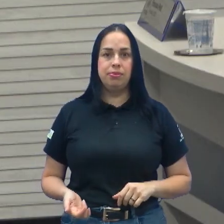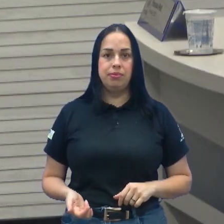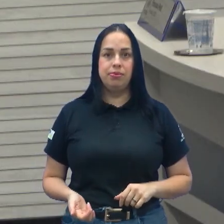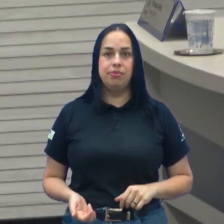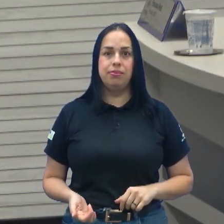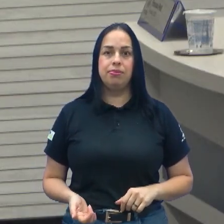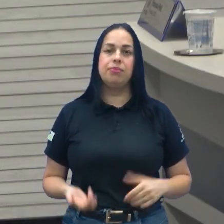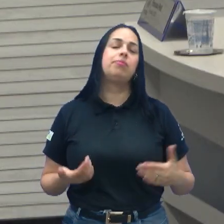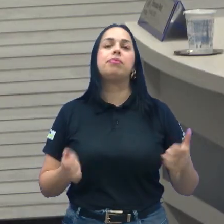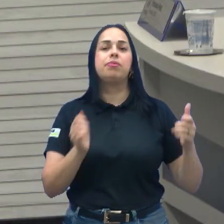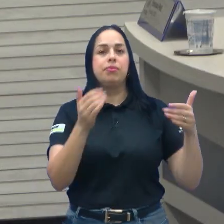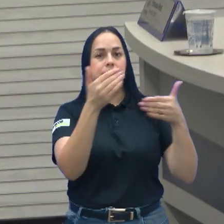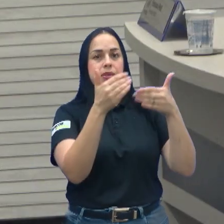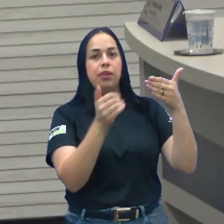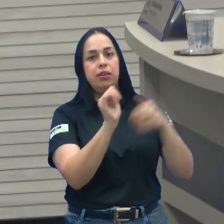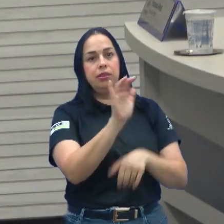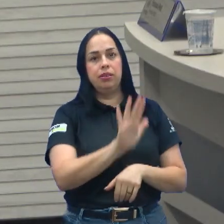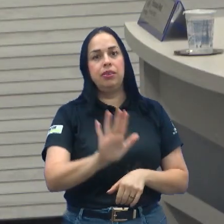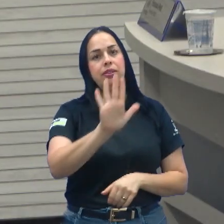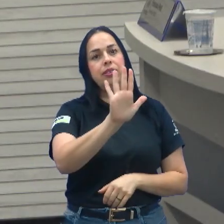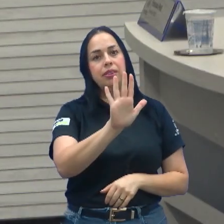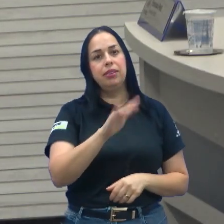As imagens dele